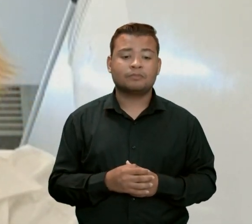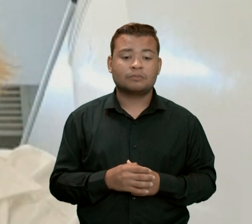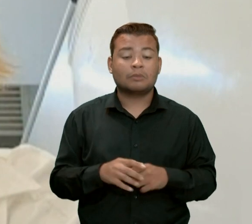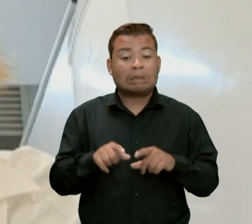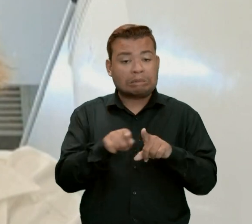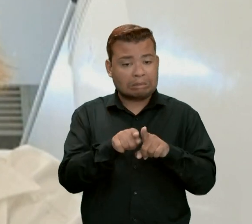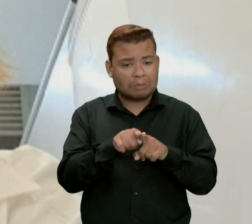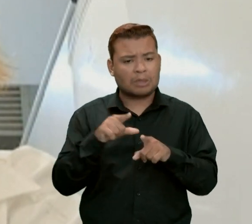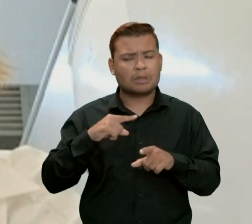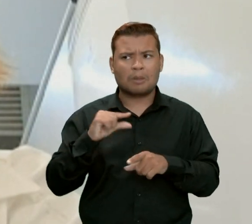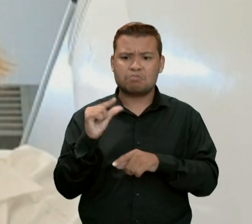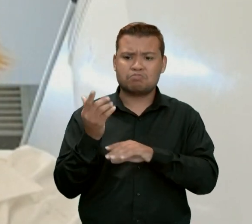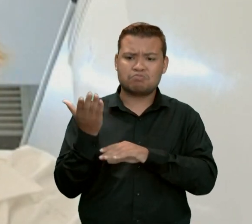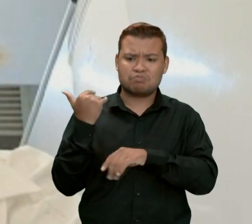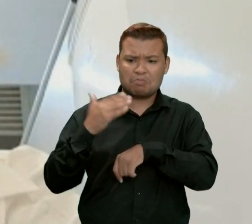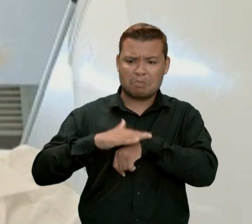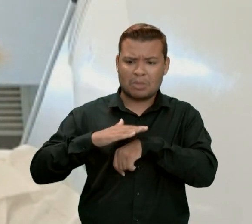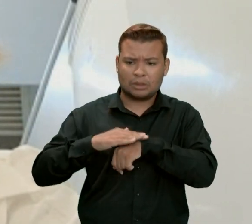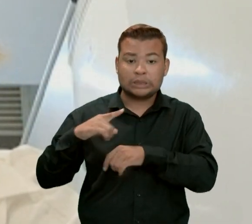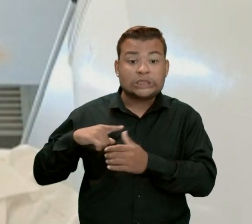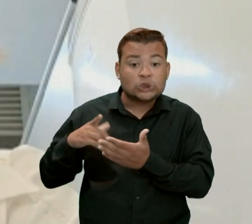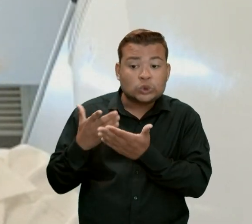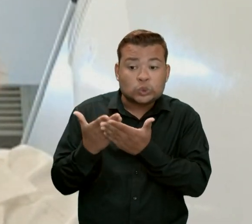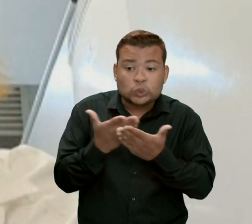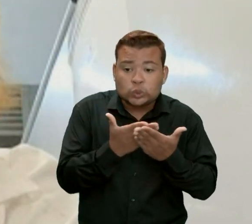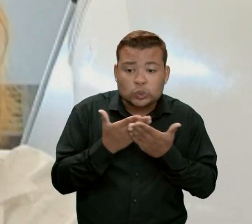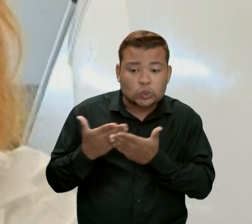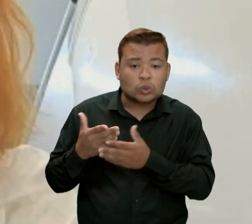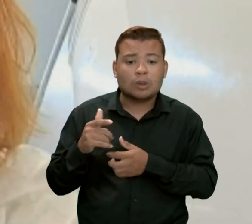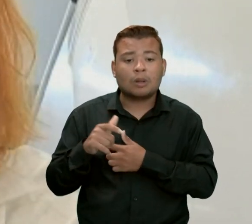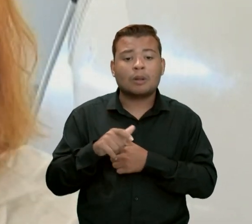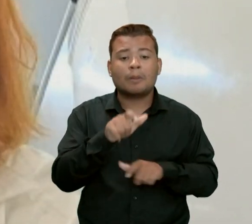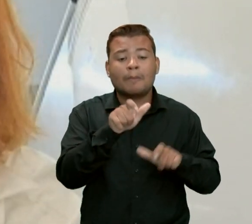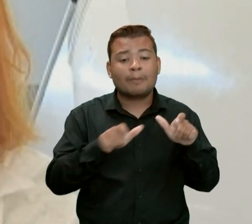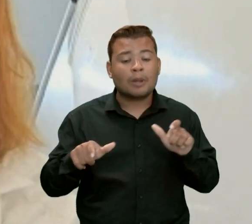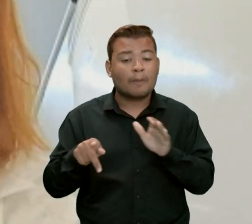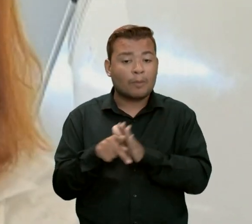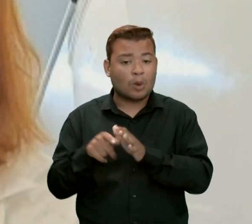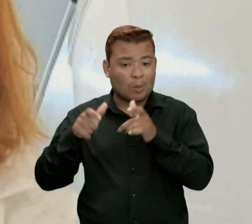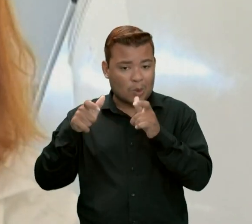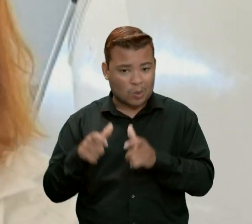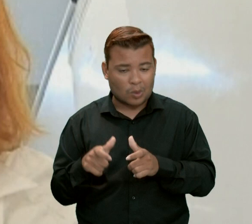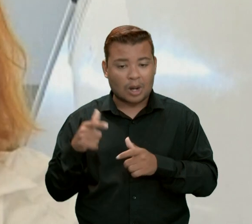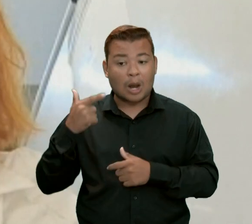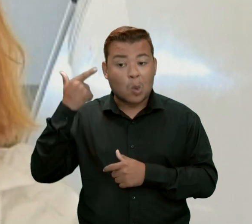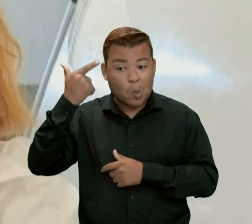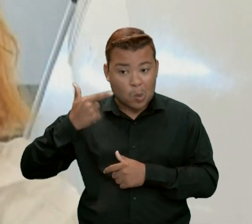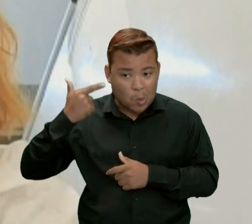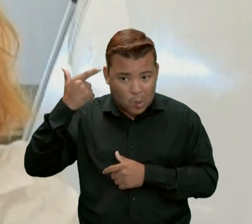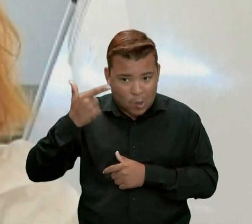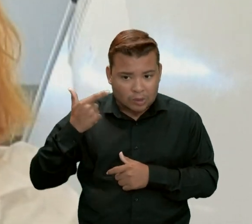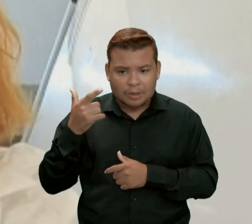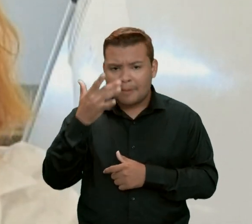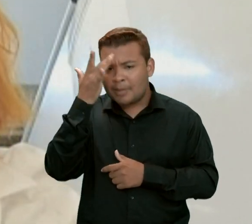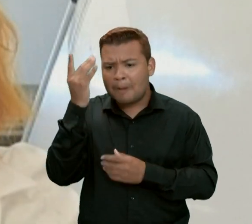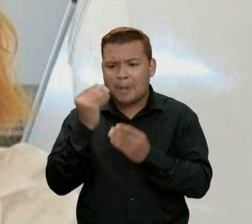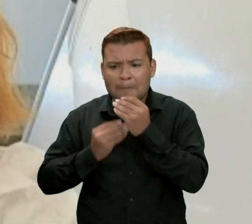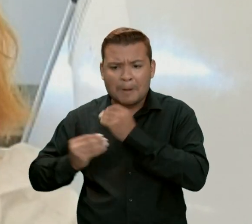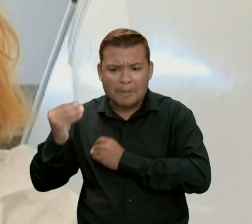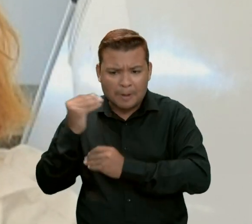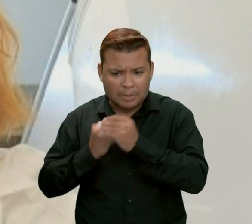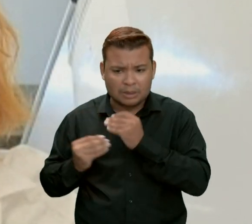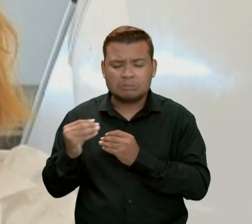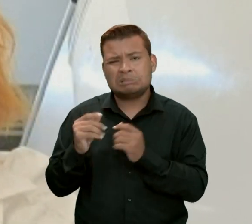um estudo recente com consumidores londrinos, que a gente pode até extrapolar para